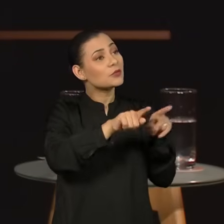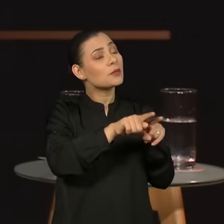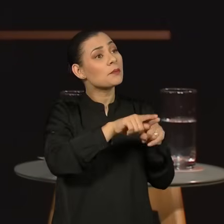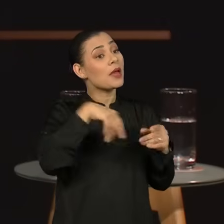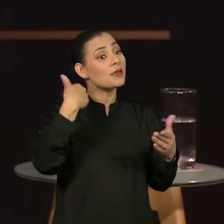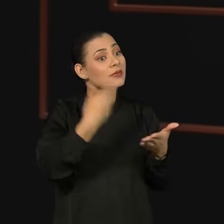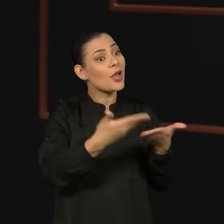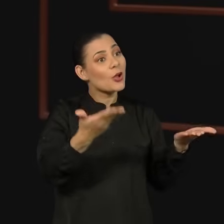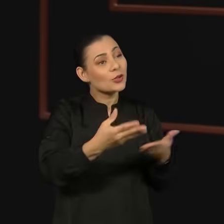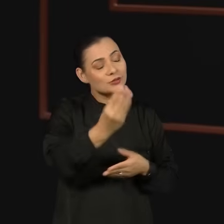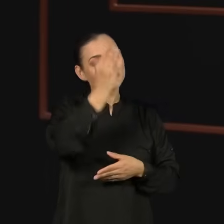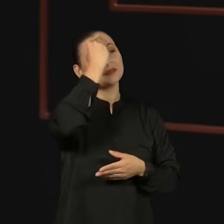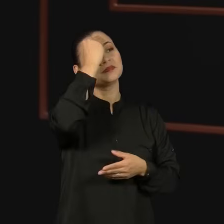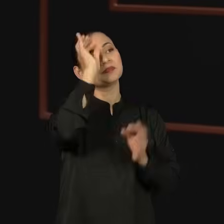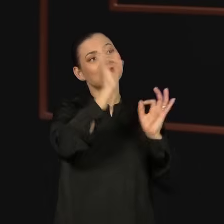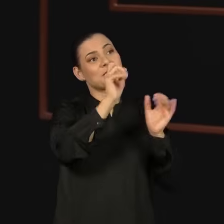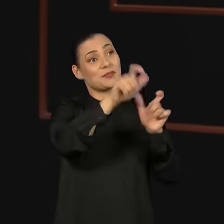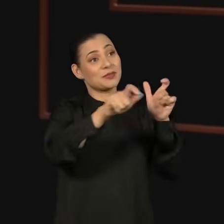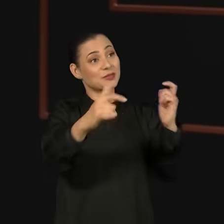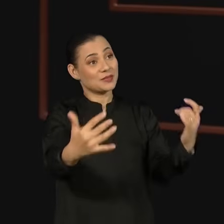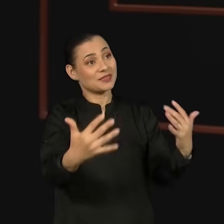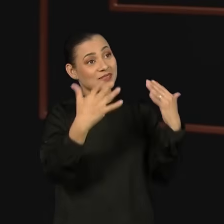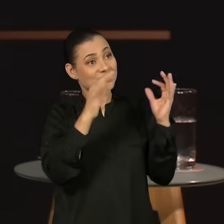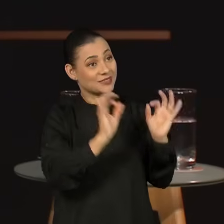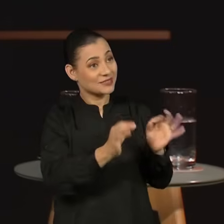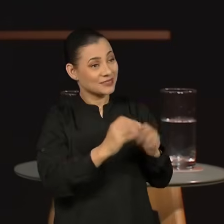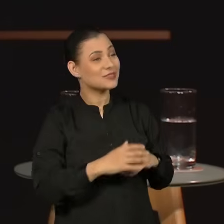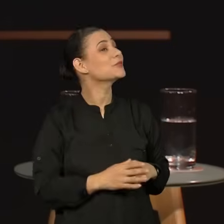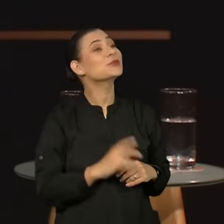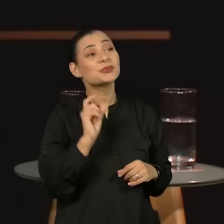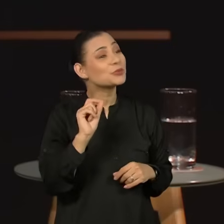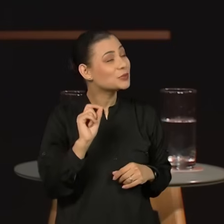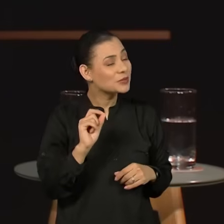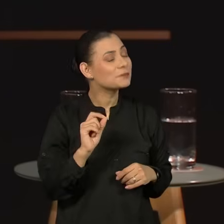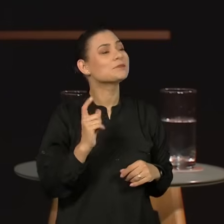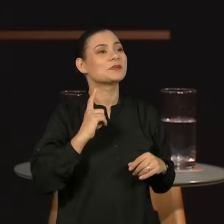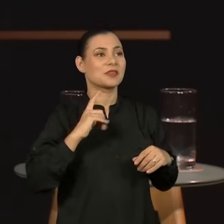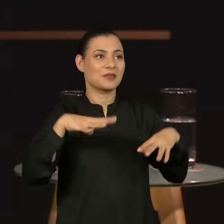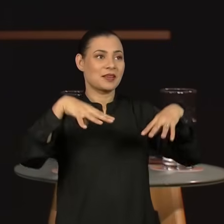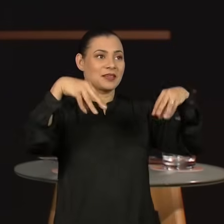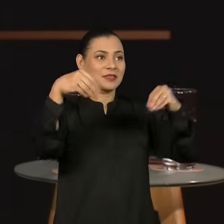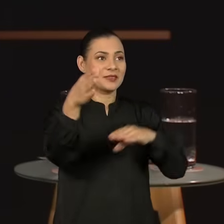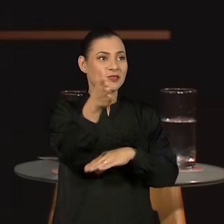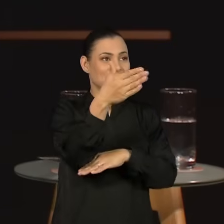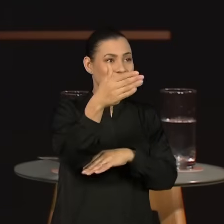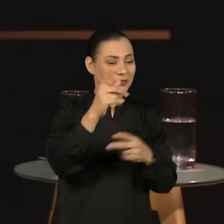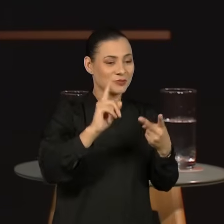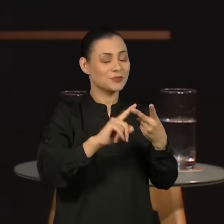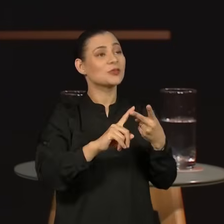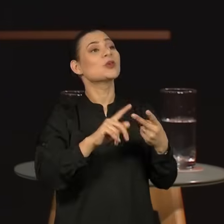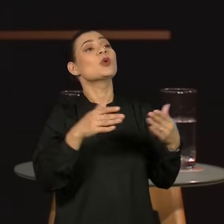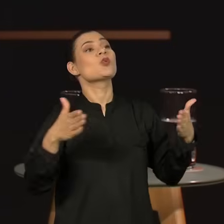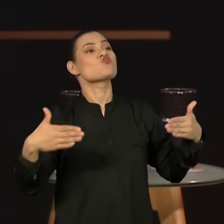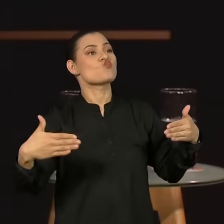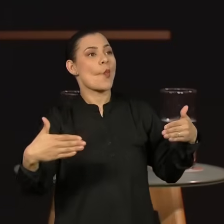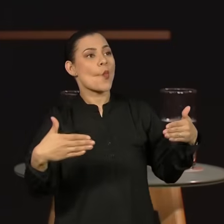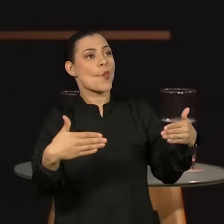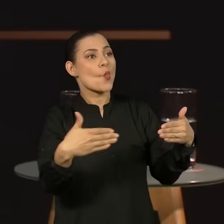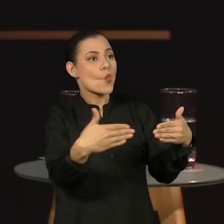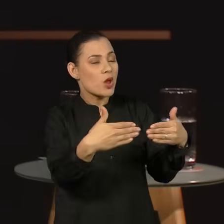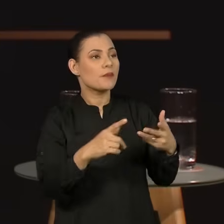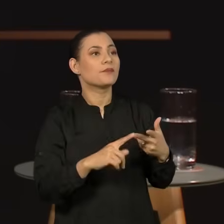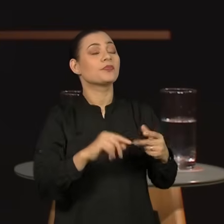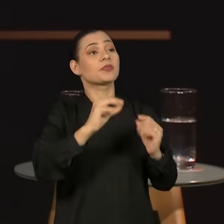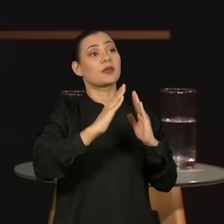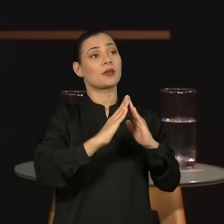permanece na memória aí de muita gente que está nos assistindo agora. Rá-Tim-Bum, Castelo Rá-Tim-Bum, Gloob Gloob, Mundo da